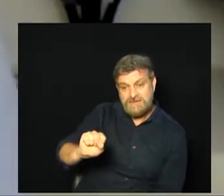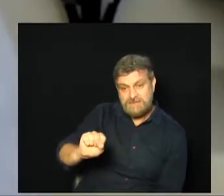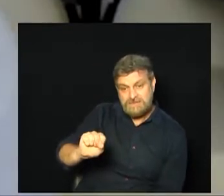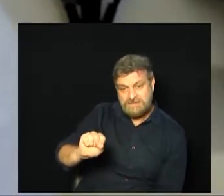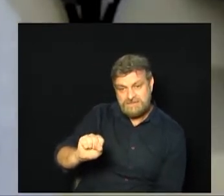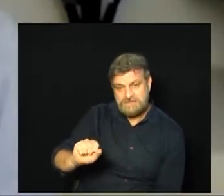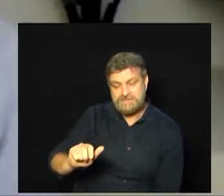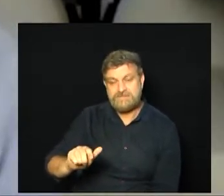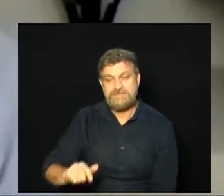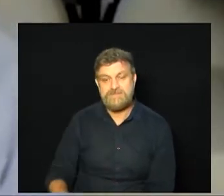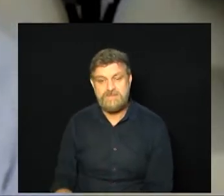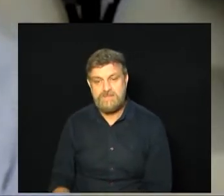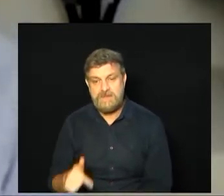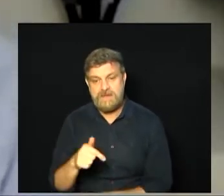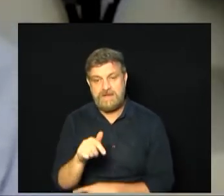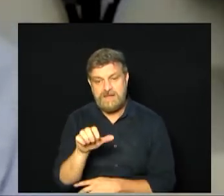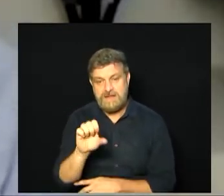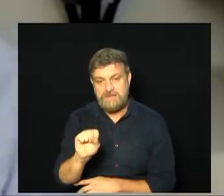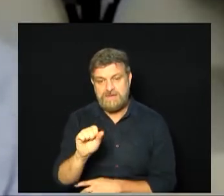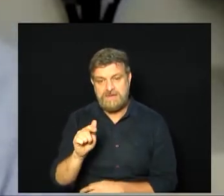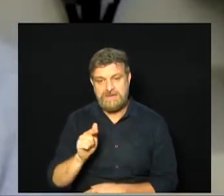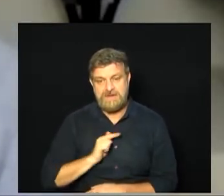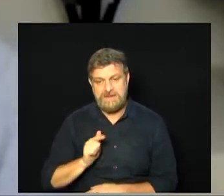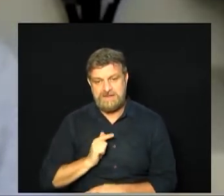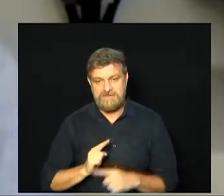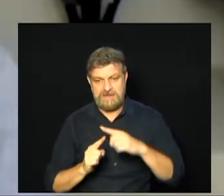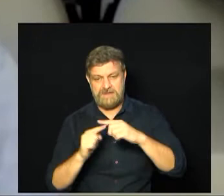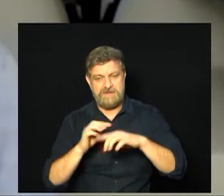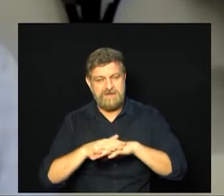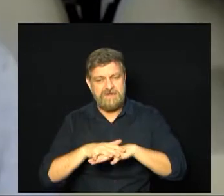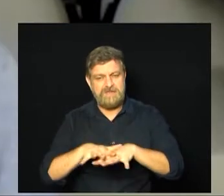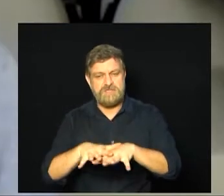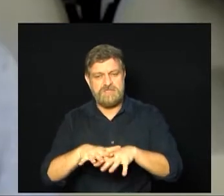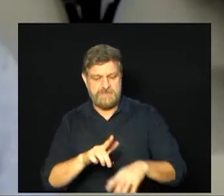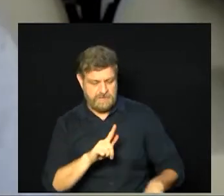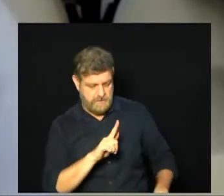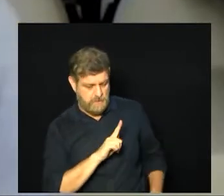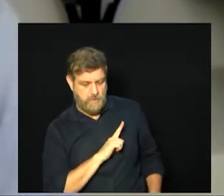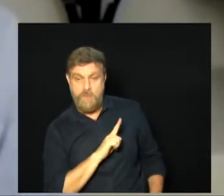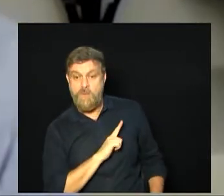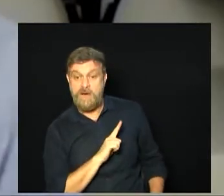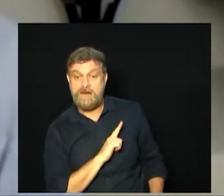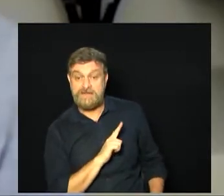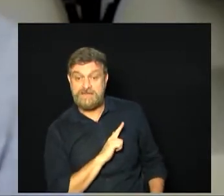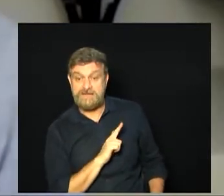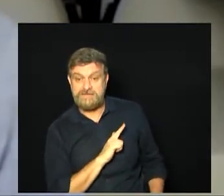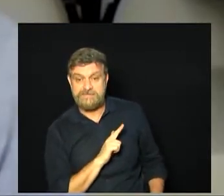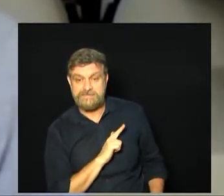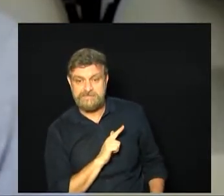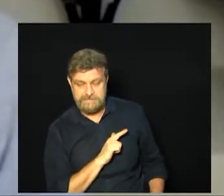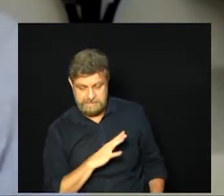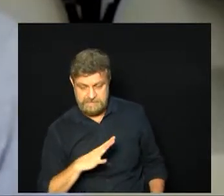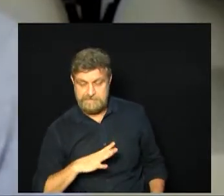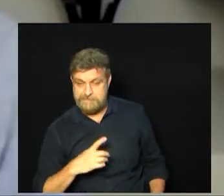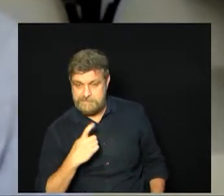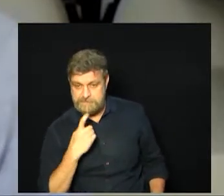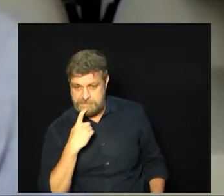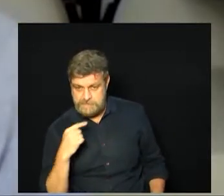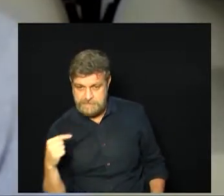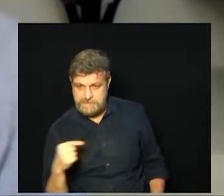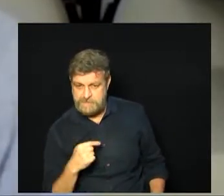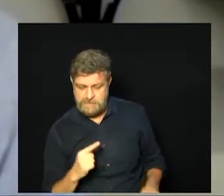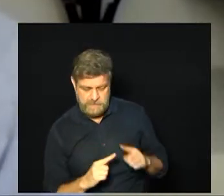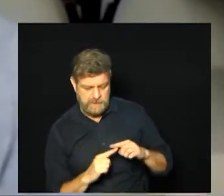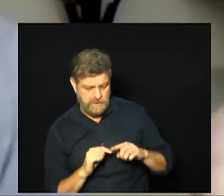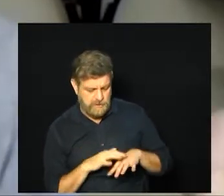o ponto esquerda. Mas em 78 veio aquele timaço do Guarani aí de Campinas, que foi uma espécie assim